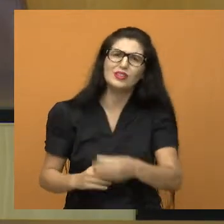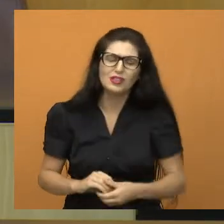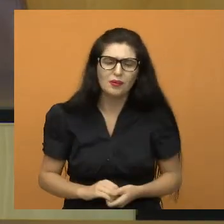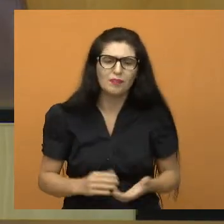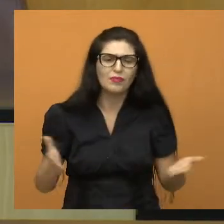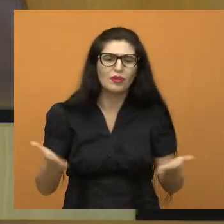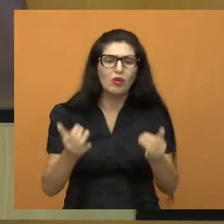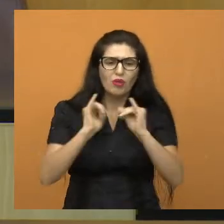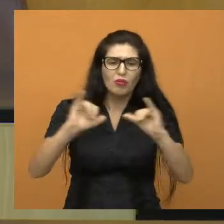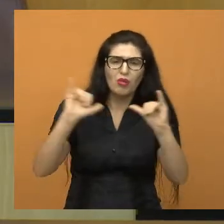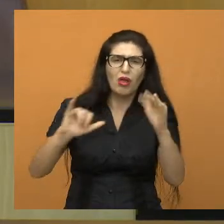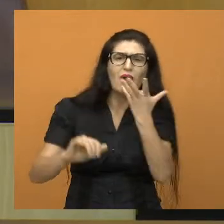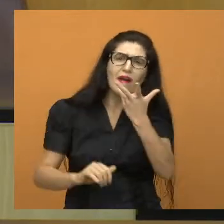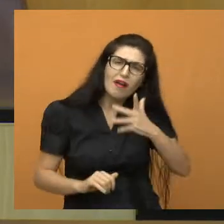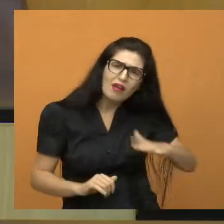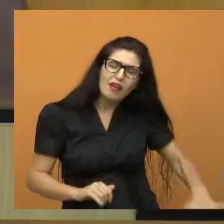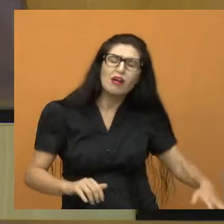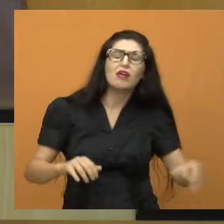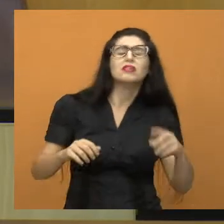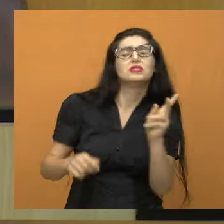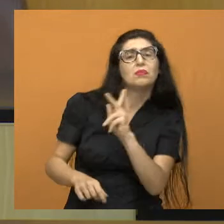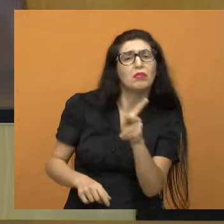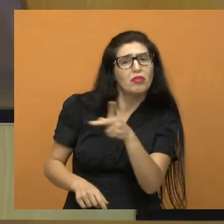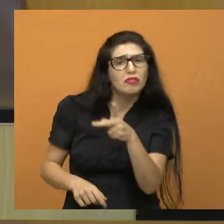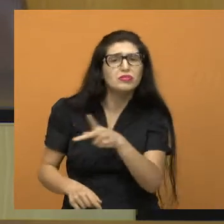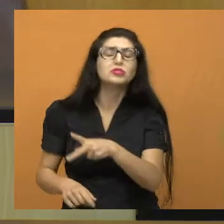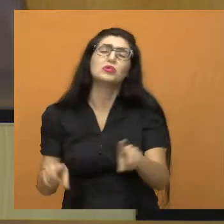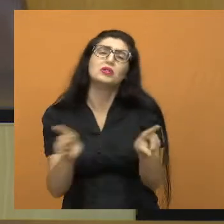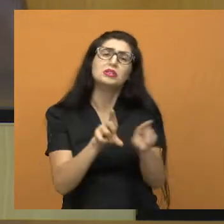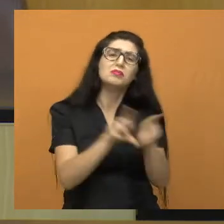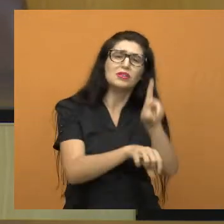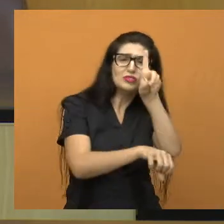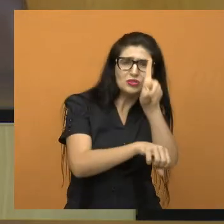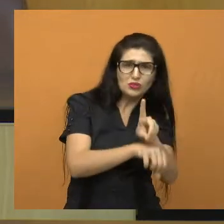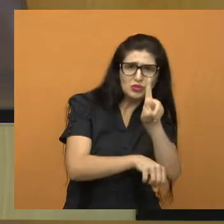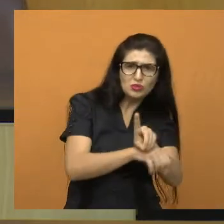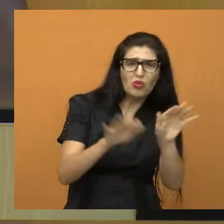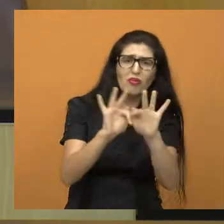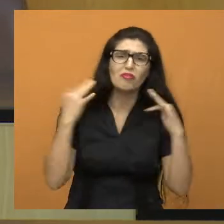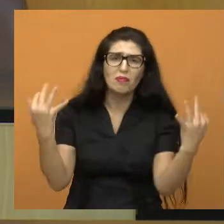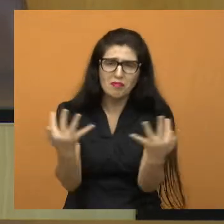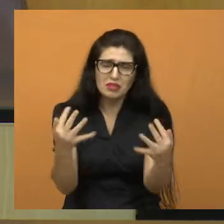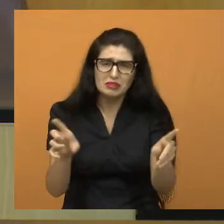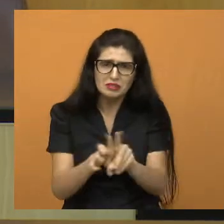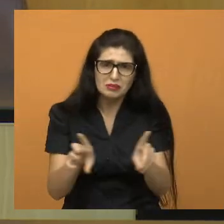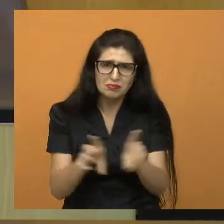das crianças, professores, direção e família